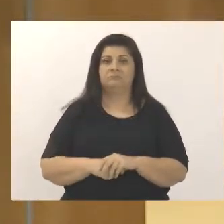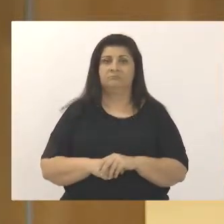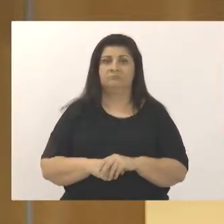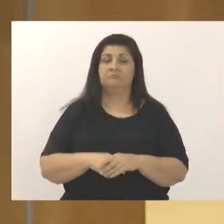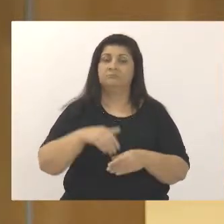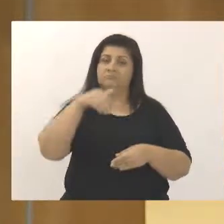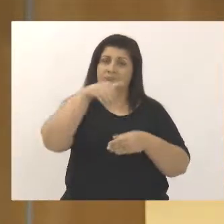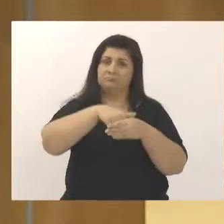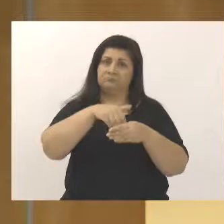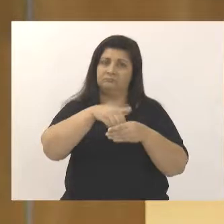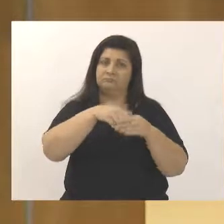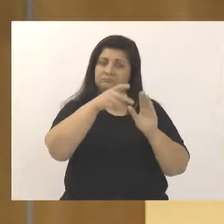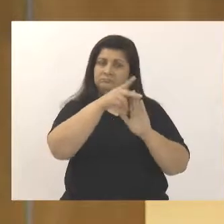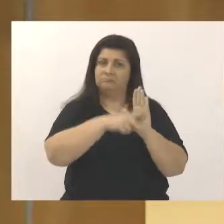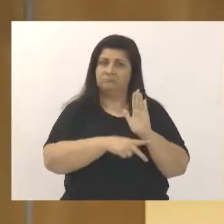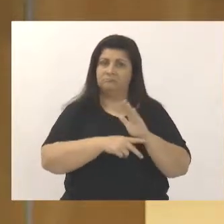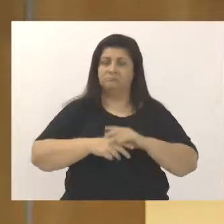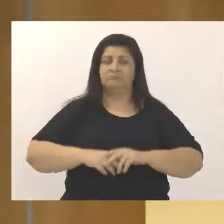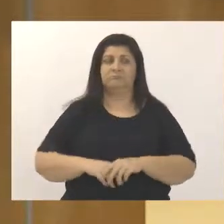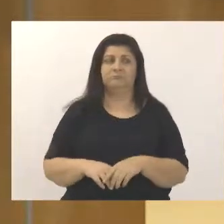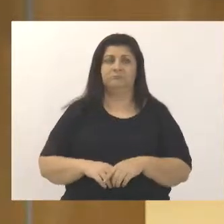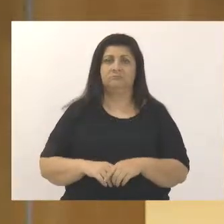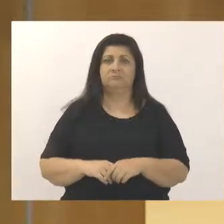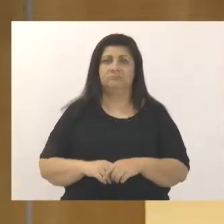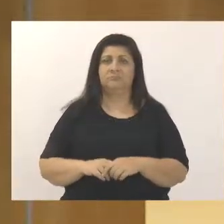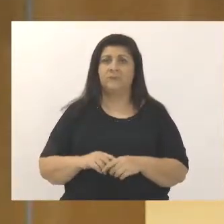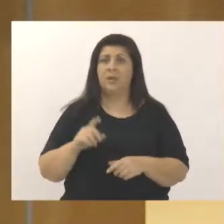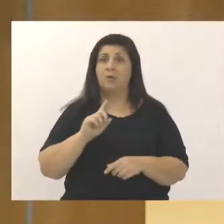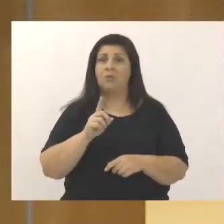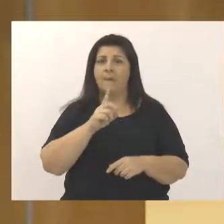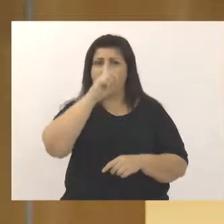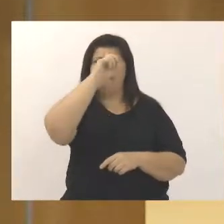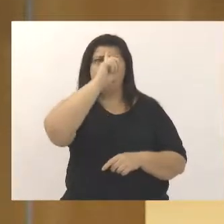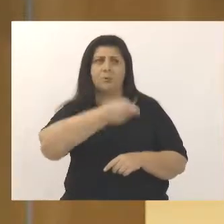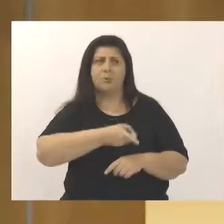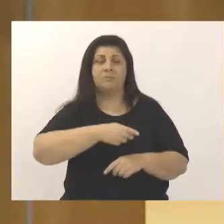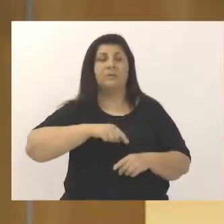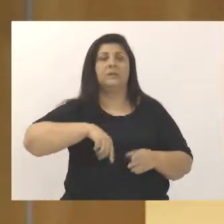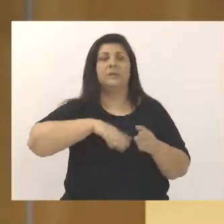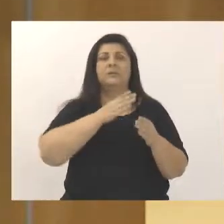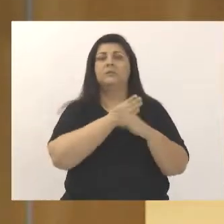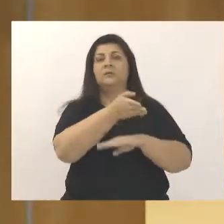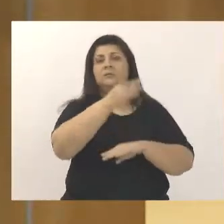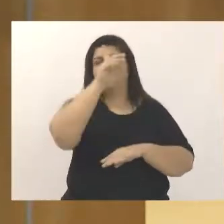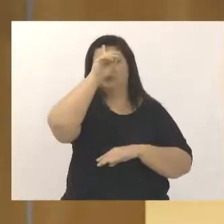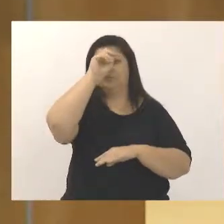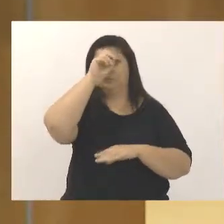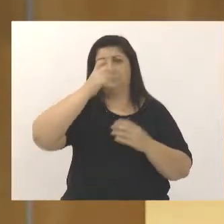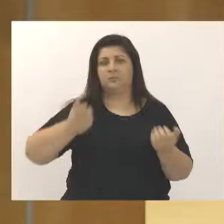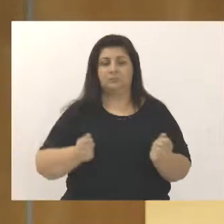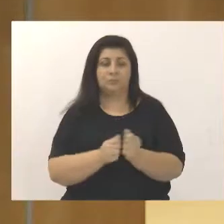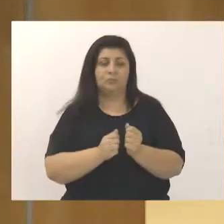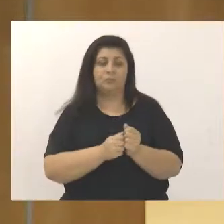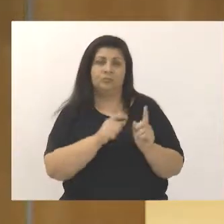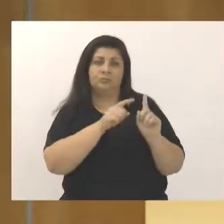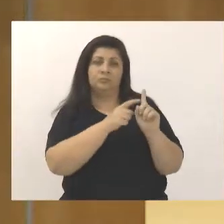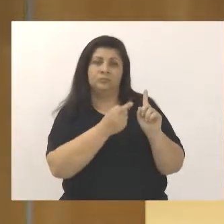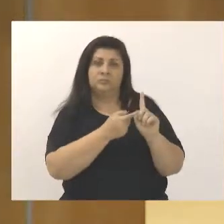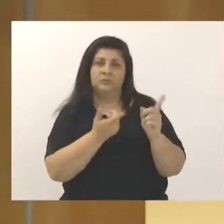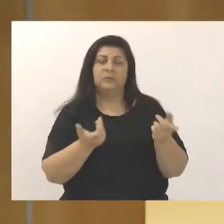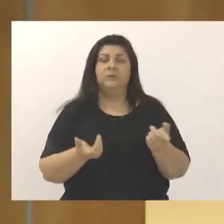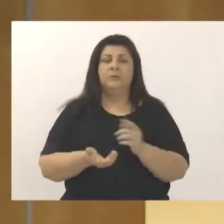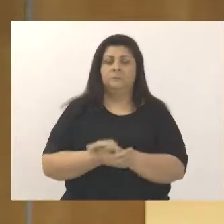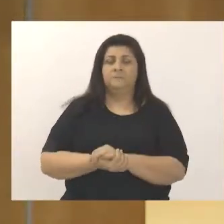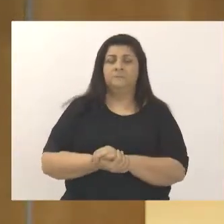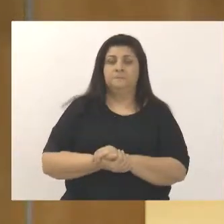no projeto, ela não vai ser proibida entrar no hospital para acompanhar essa mulher quando for ganhar o neném.